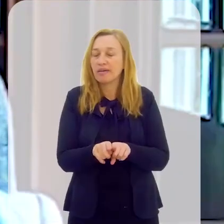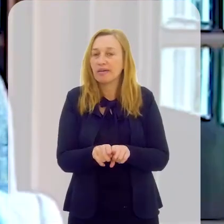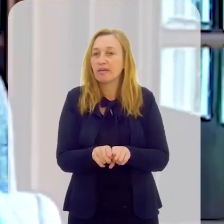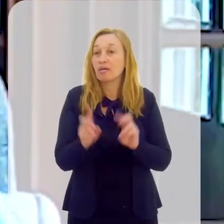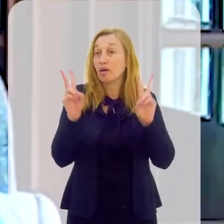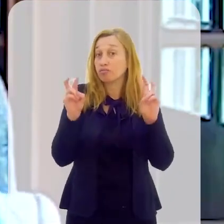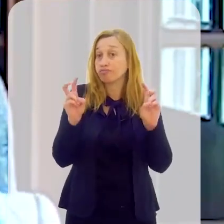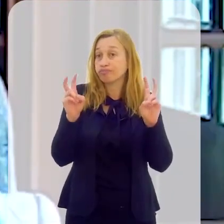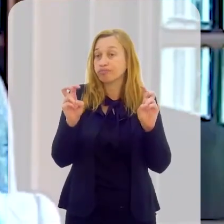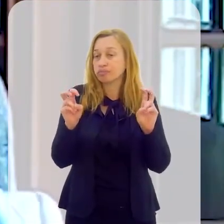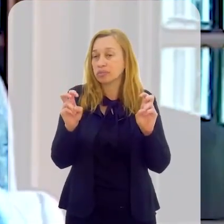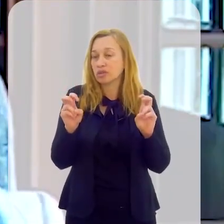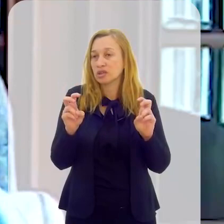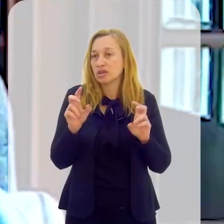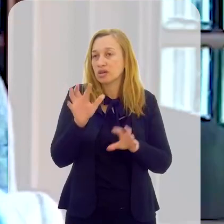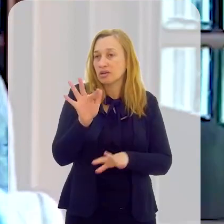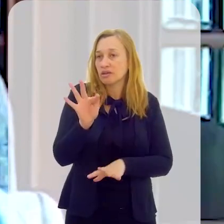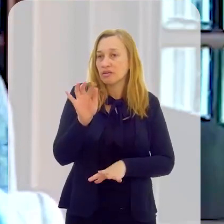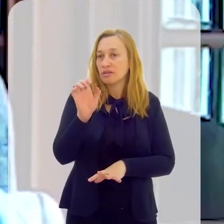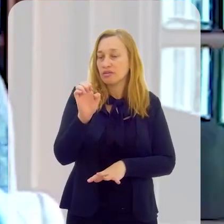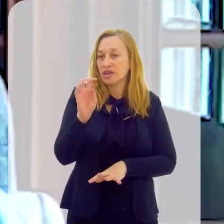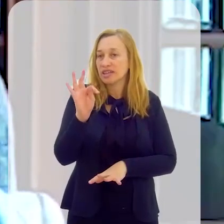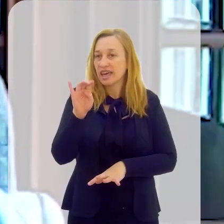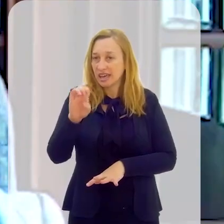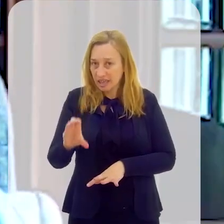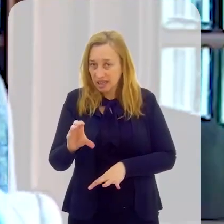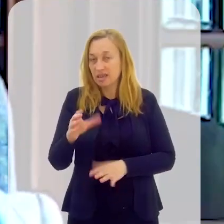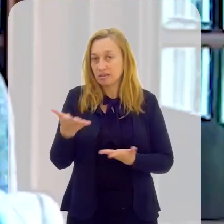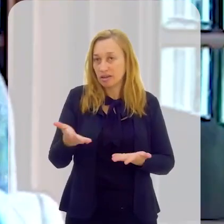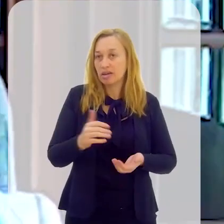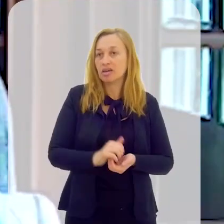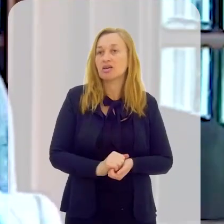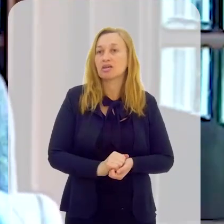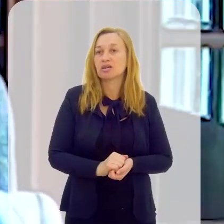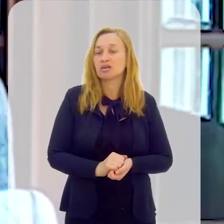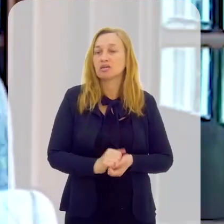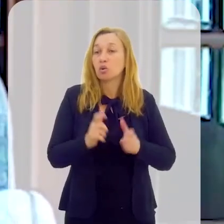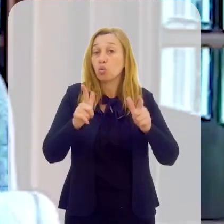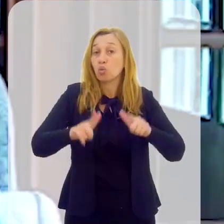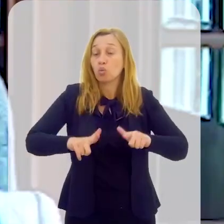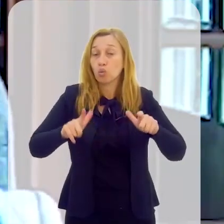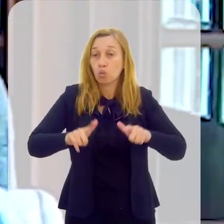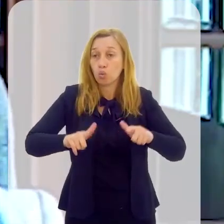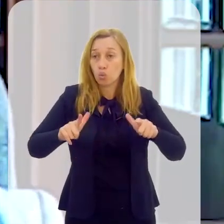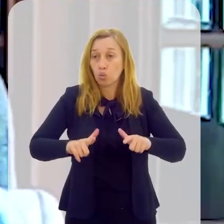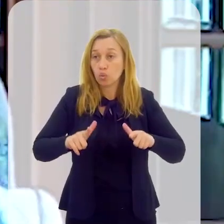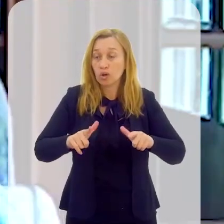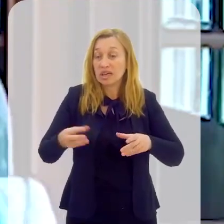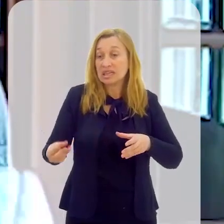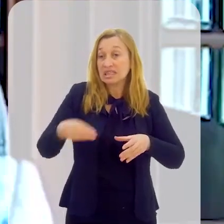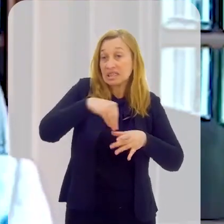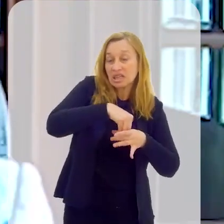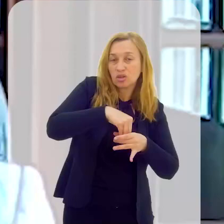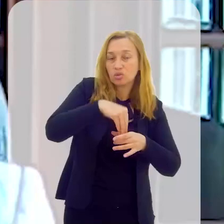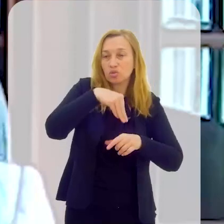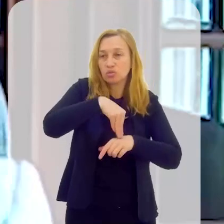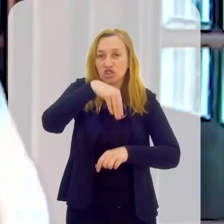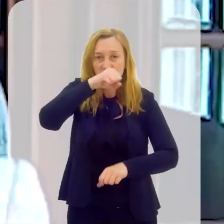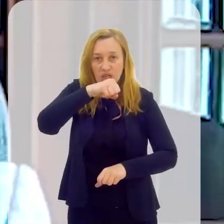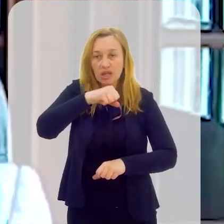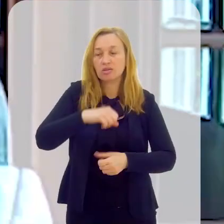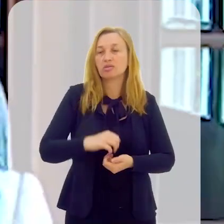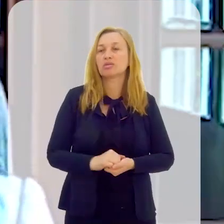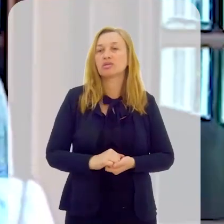oportunidade de participar, que é a questão do think tank, que nós chamamos de CRIO, né? Que é um espaço dentro